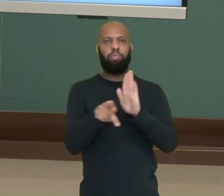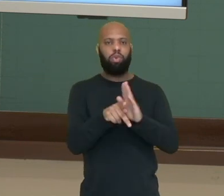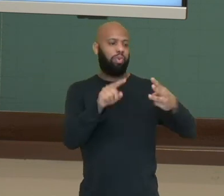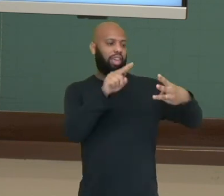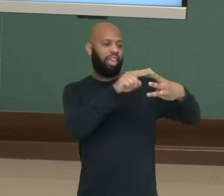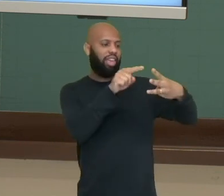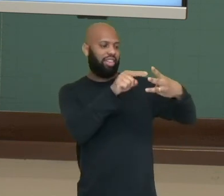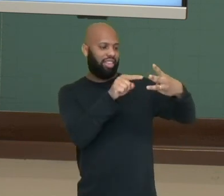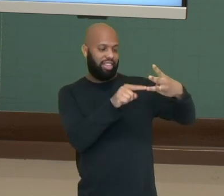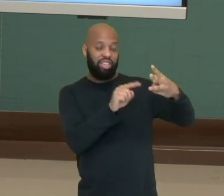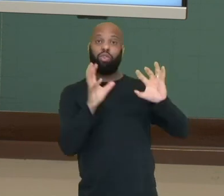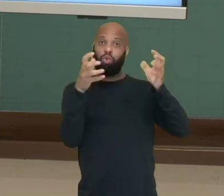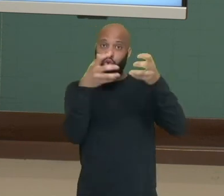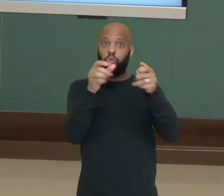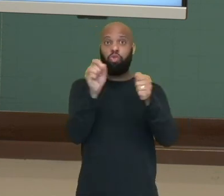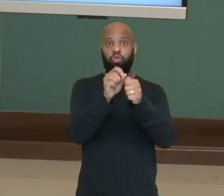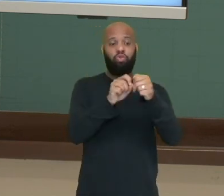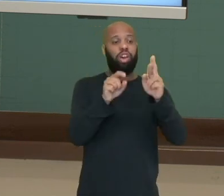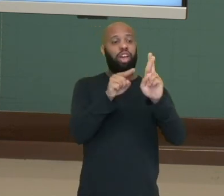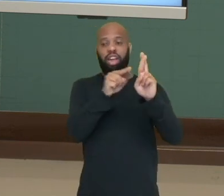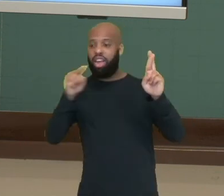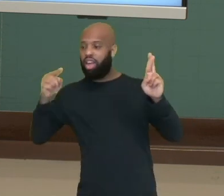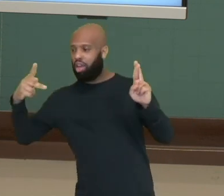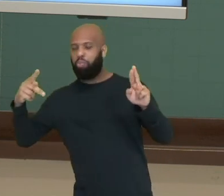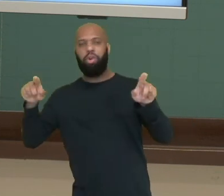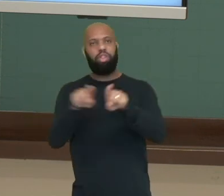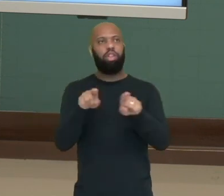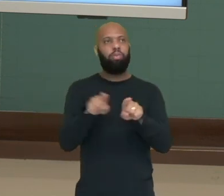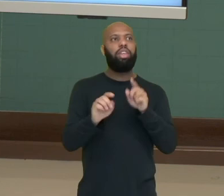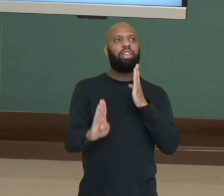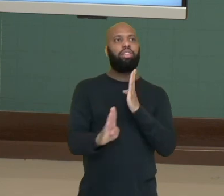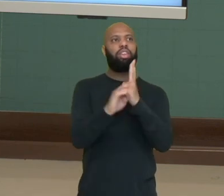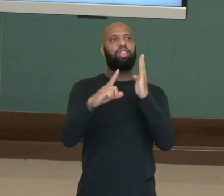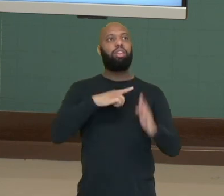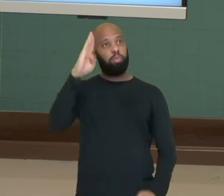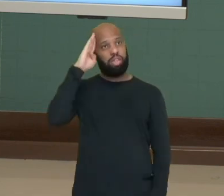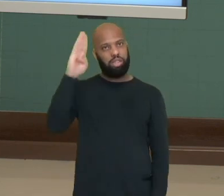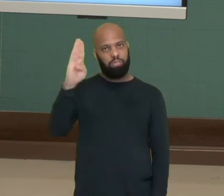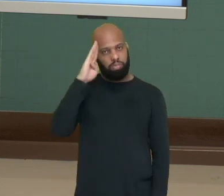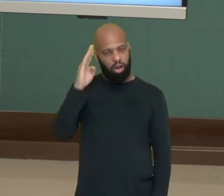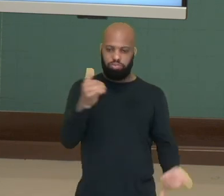neutros, peróxidos e superóxidos acontecem. Identificamos os principais